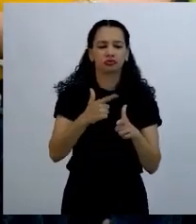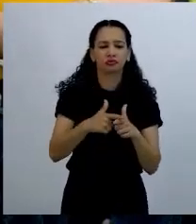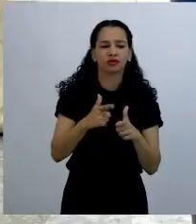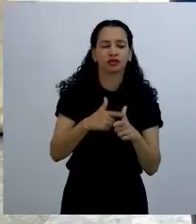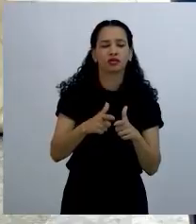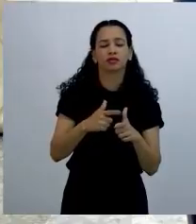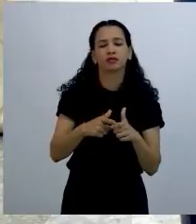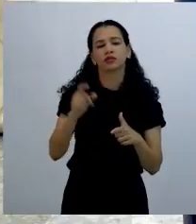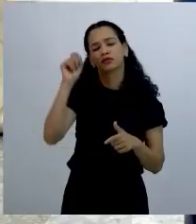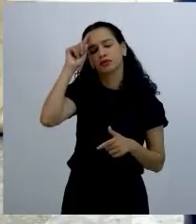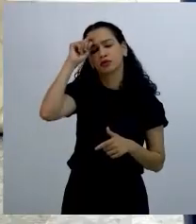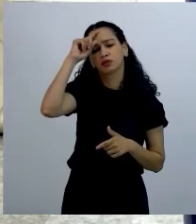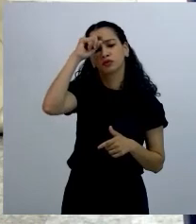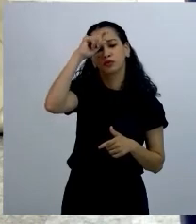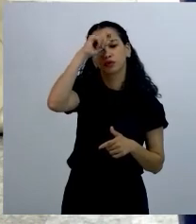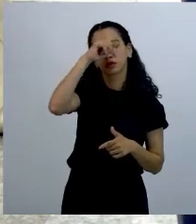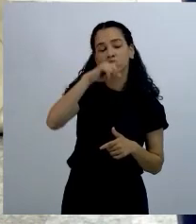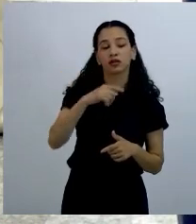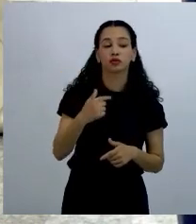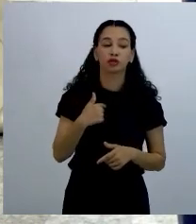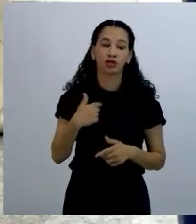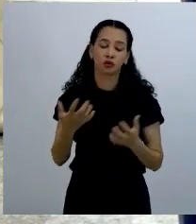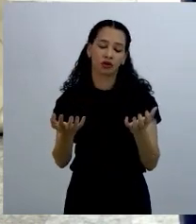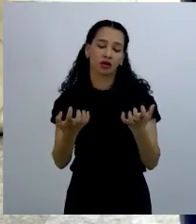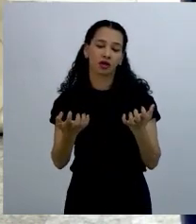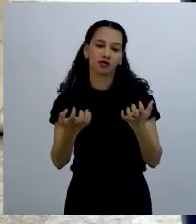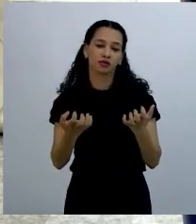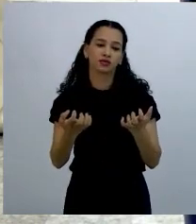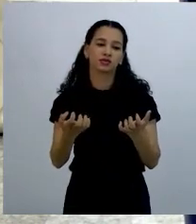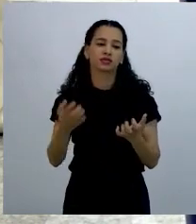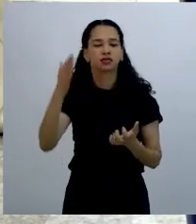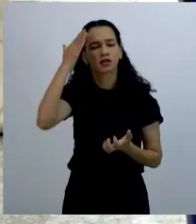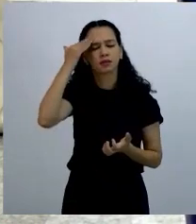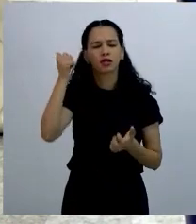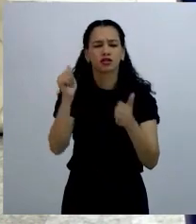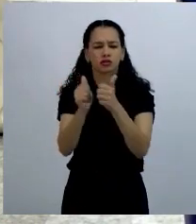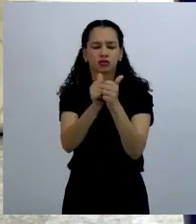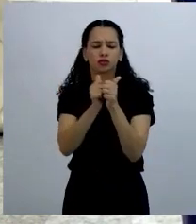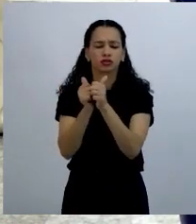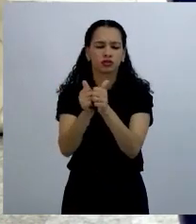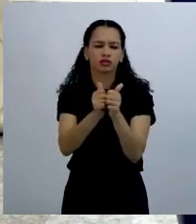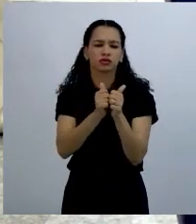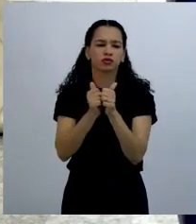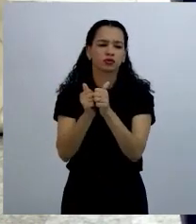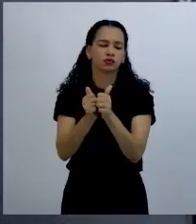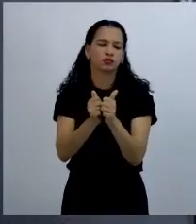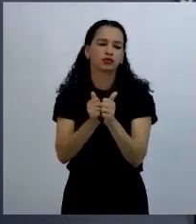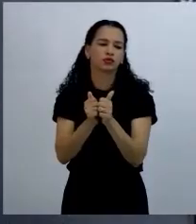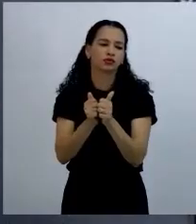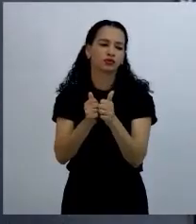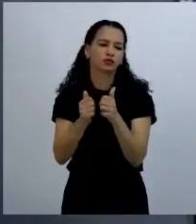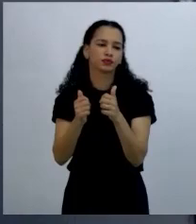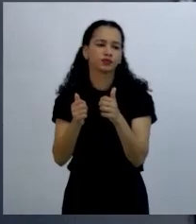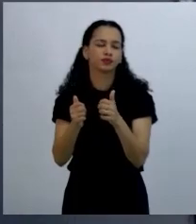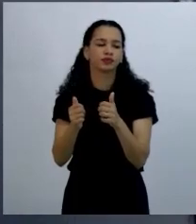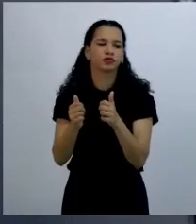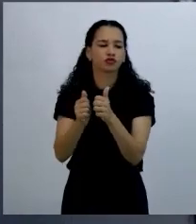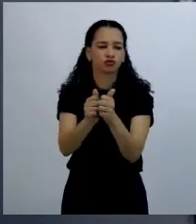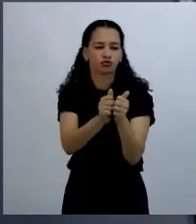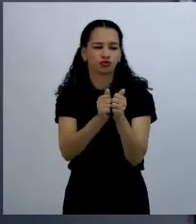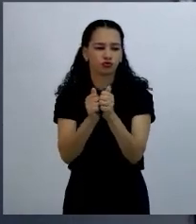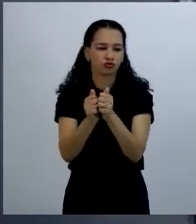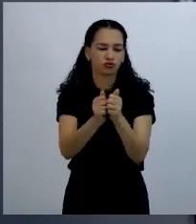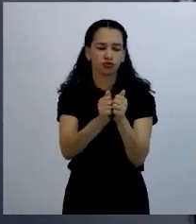que vocês são como aquele cordão de três dobras que não se parte facilmente e gente dobrar